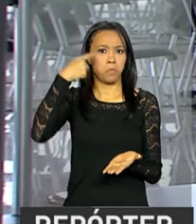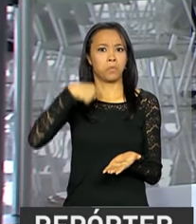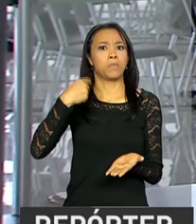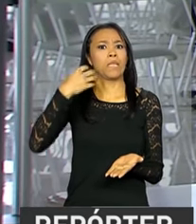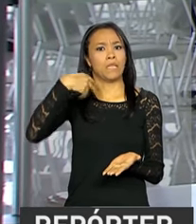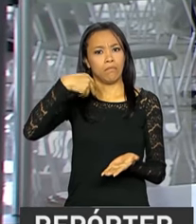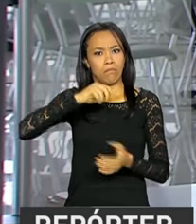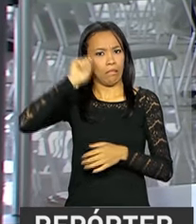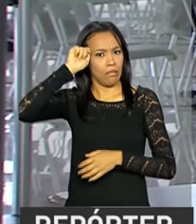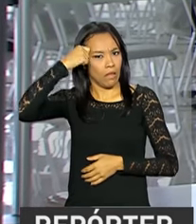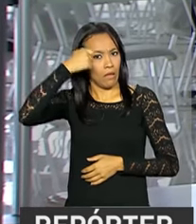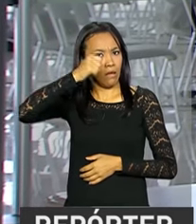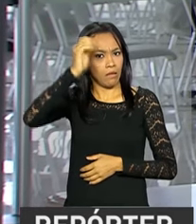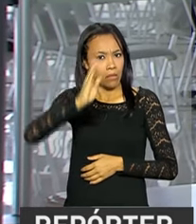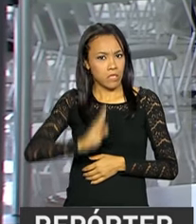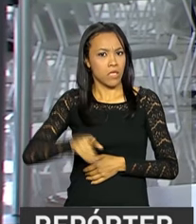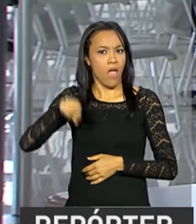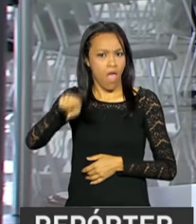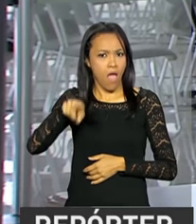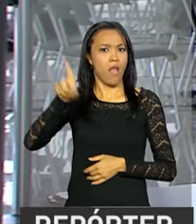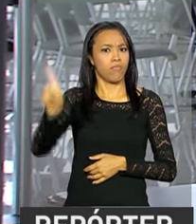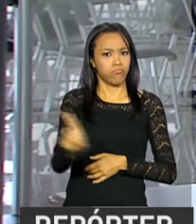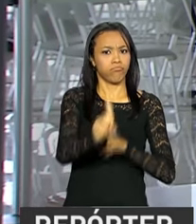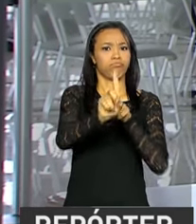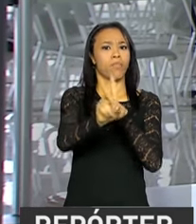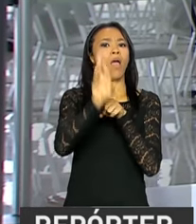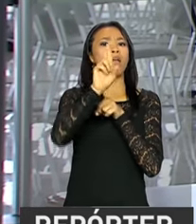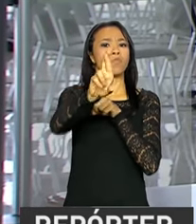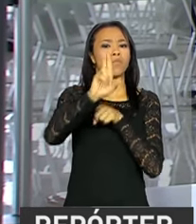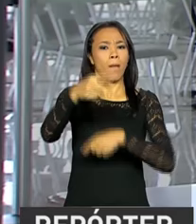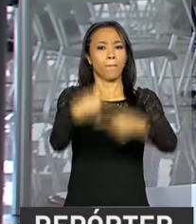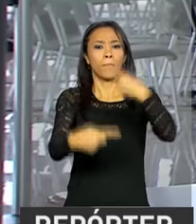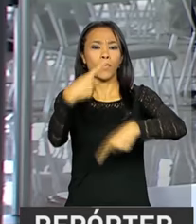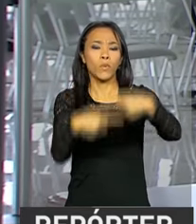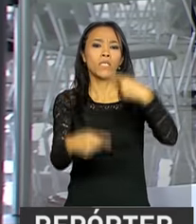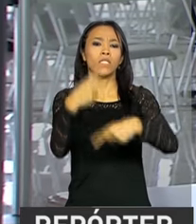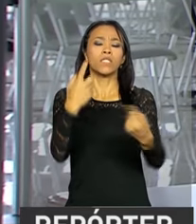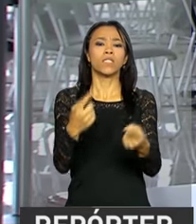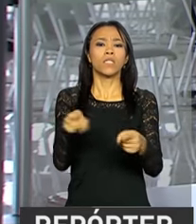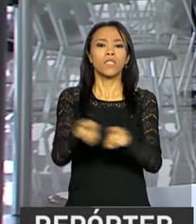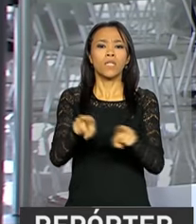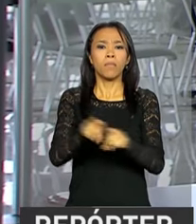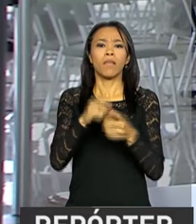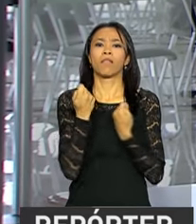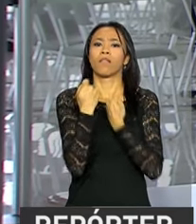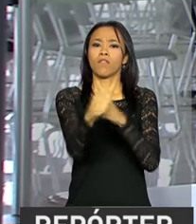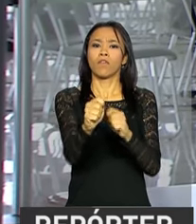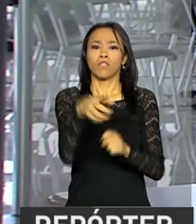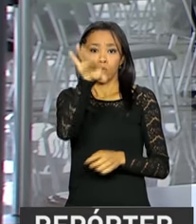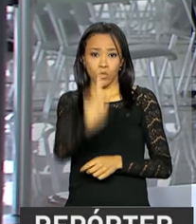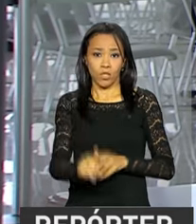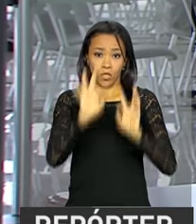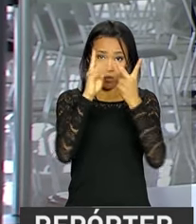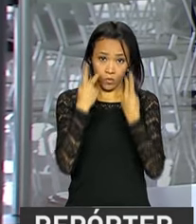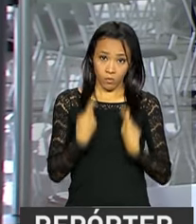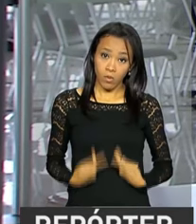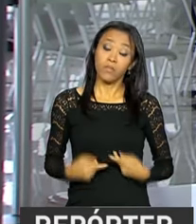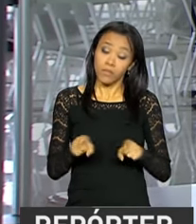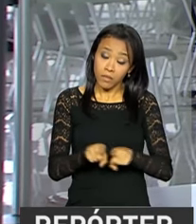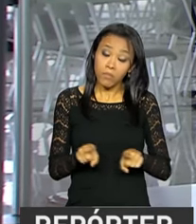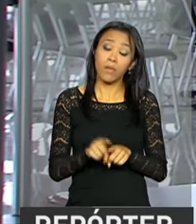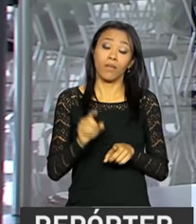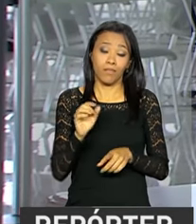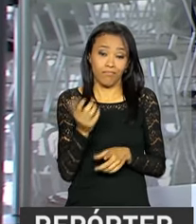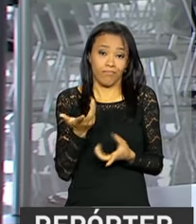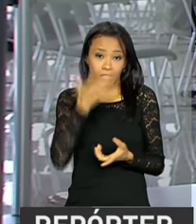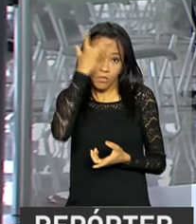ser responsável, portanto, pelas políticas de promoção e de defesa dos direitos humanos e também, claro, dos direitos das minorias,